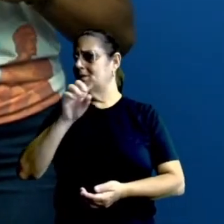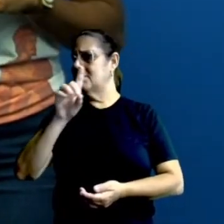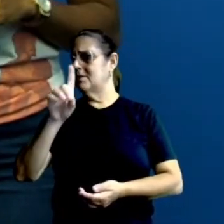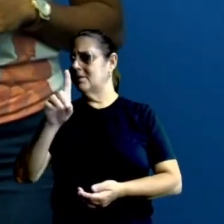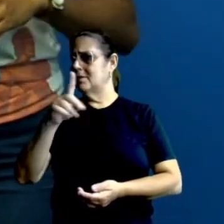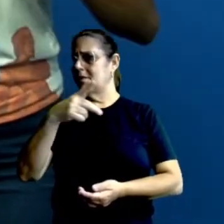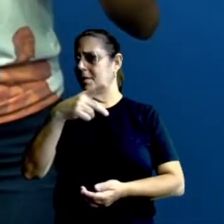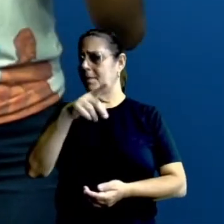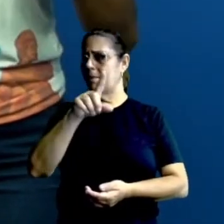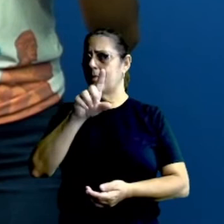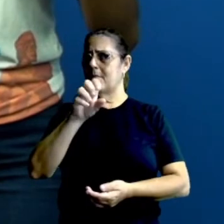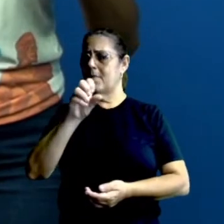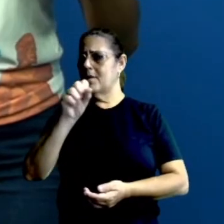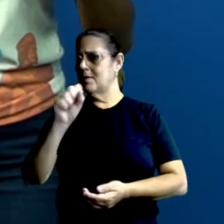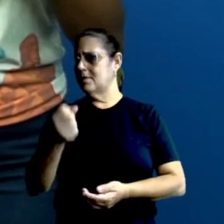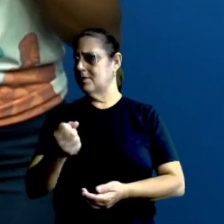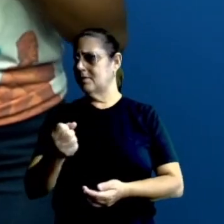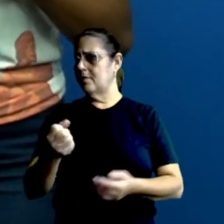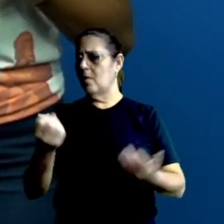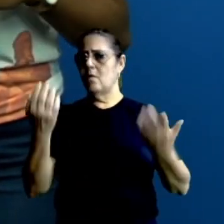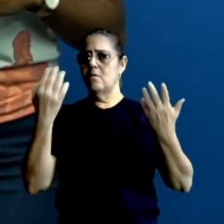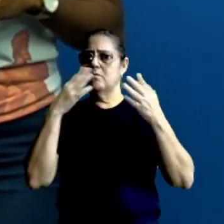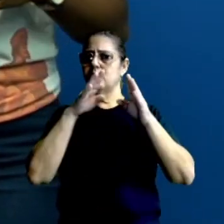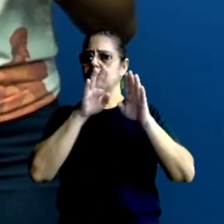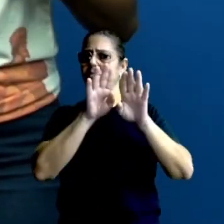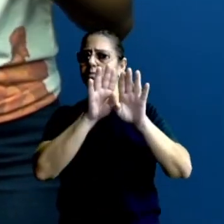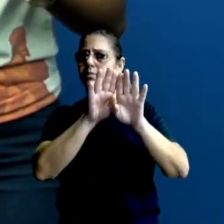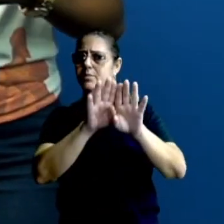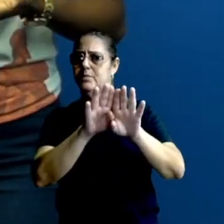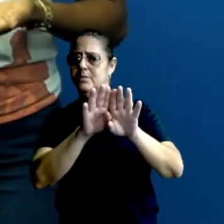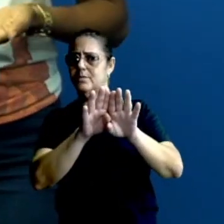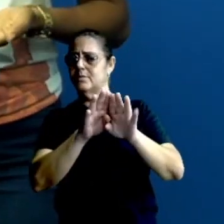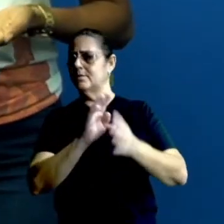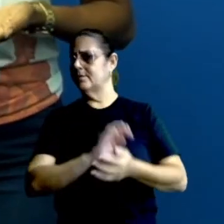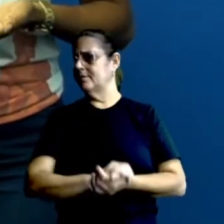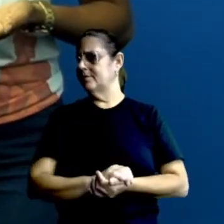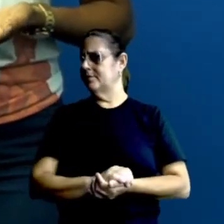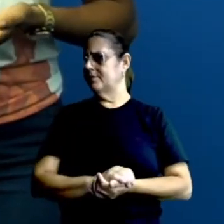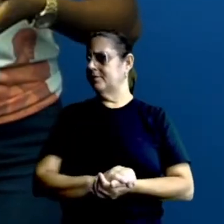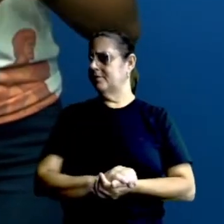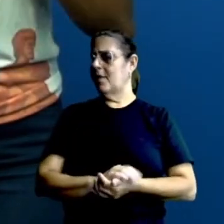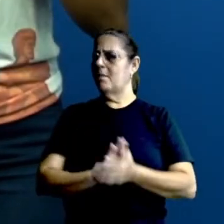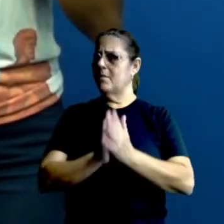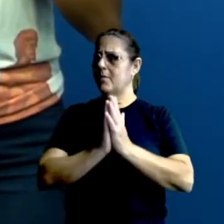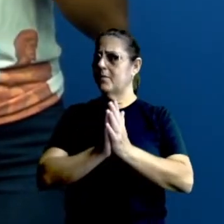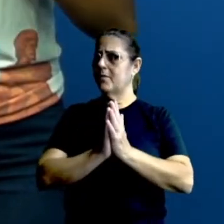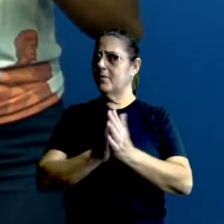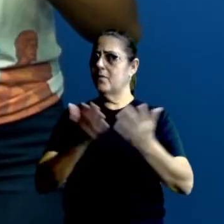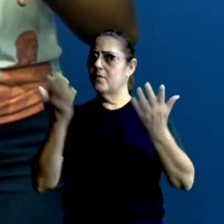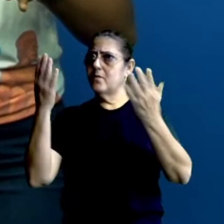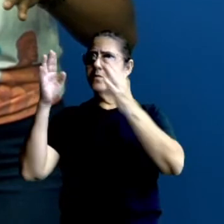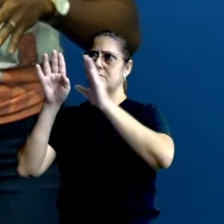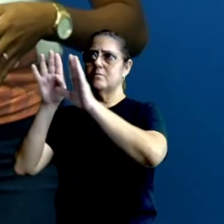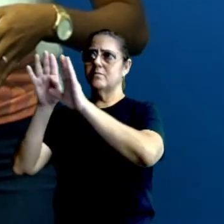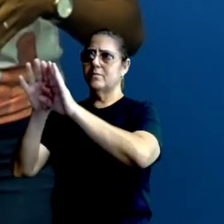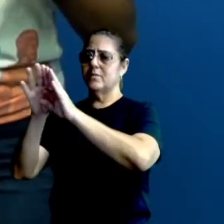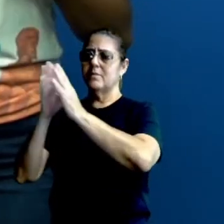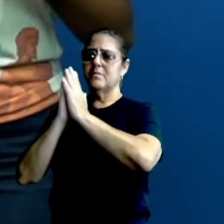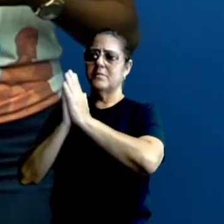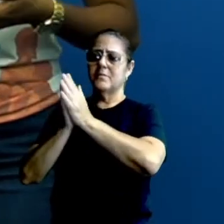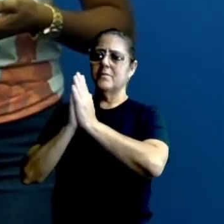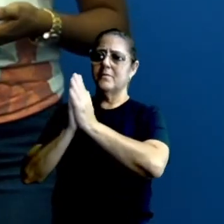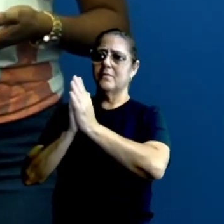a outra do lado? Feche a porta, por favor. Close the door, please. Essa eu uso praticamente todos os